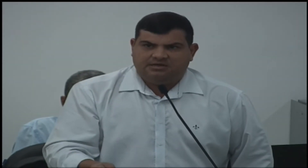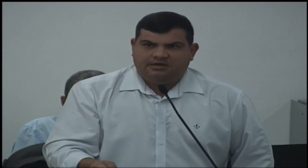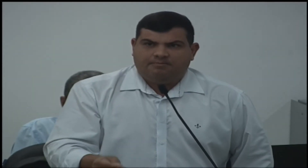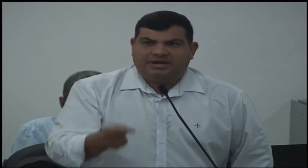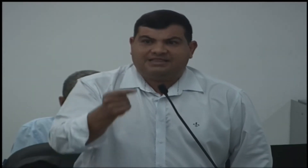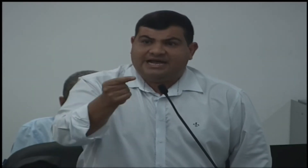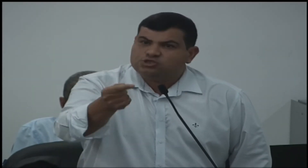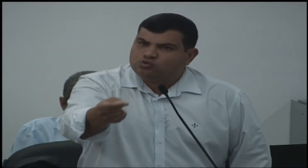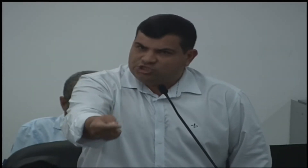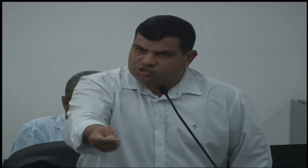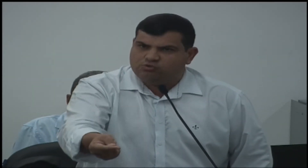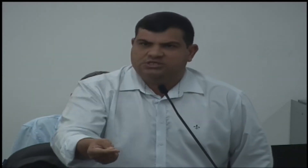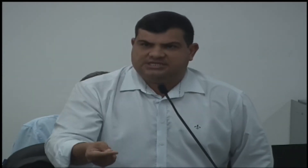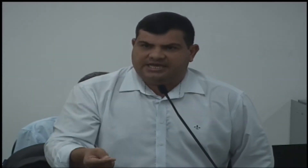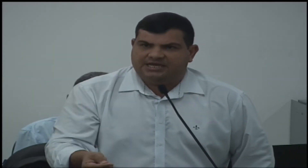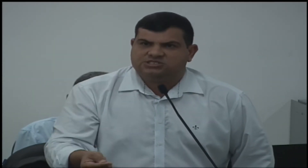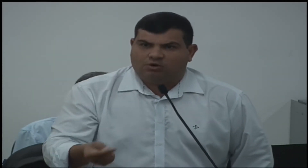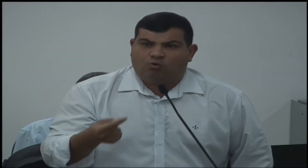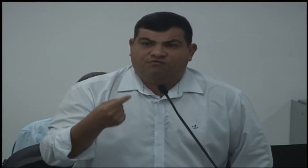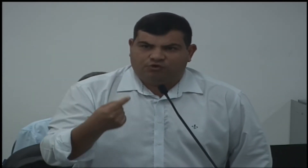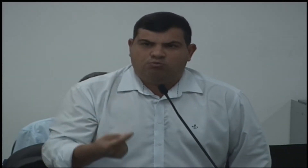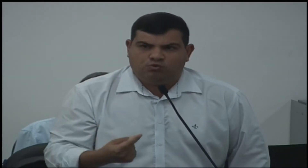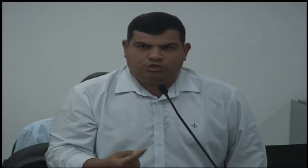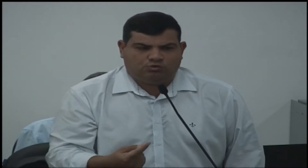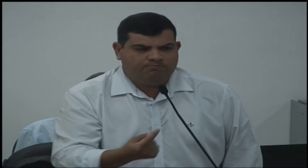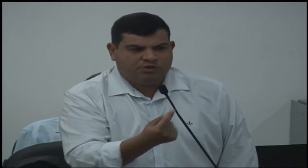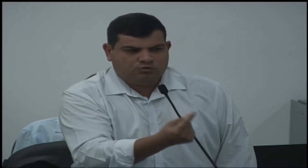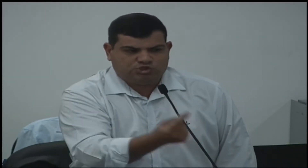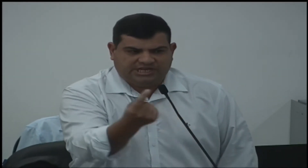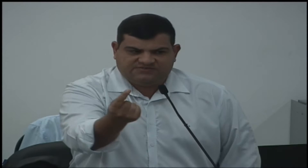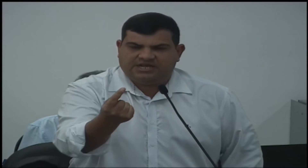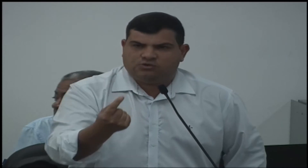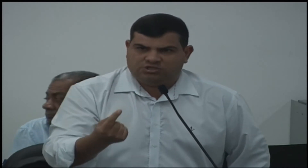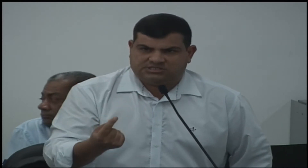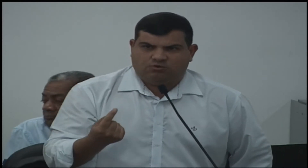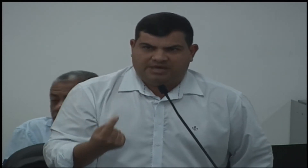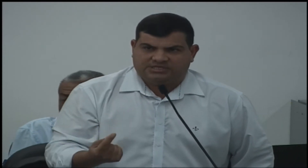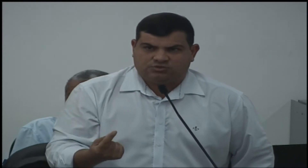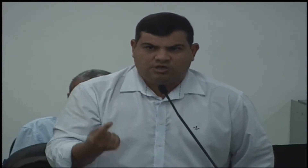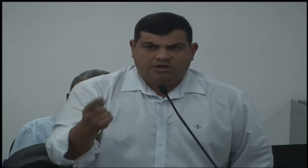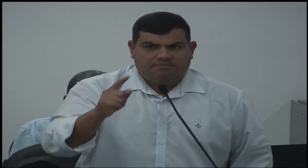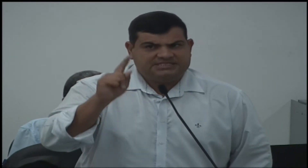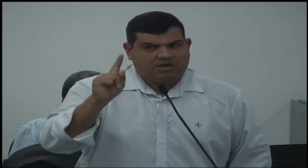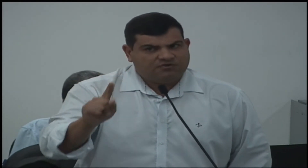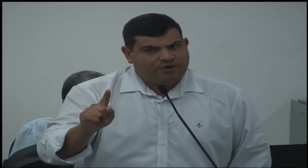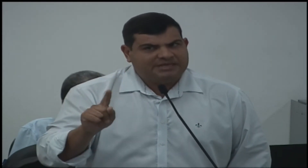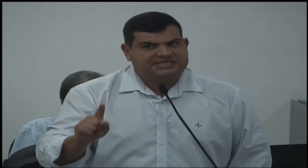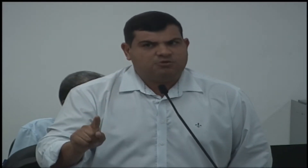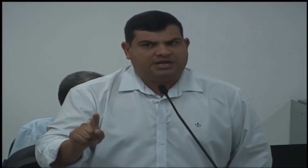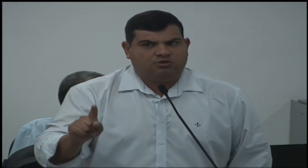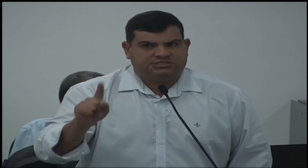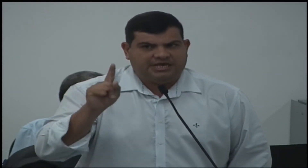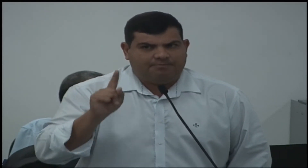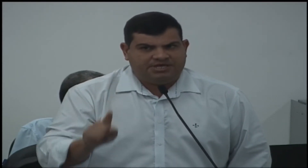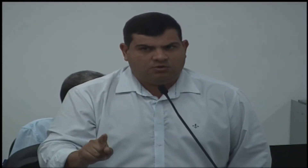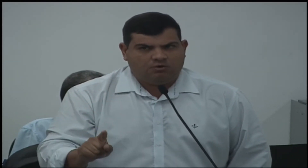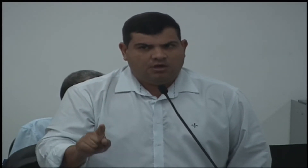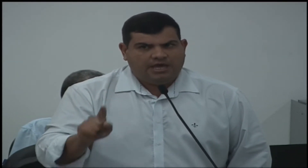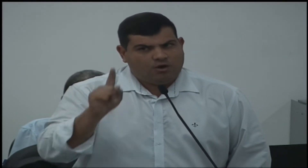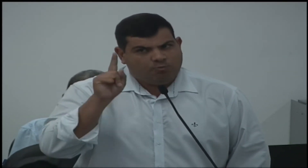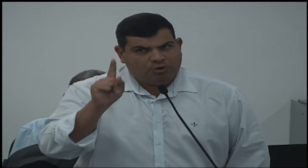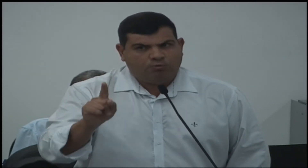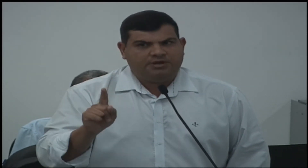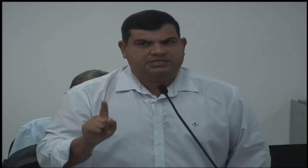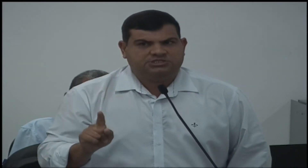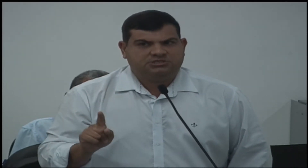competência para dar sugestões a eles. Eu confio muito nos três vereadores que são médicos, mas algo que foi passado para nós em abril